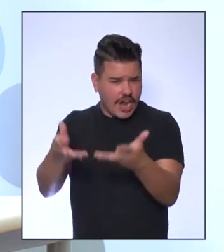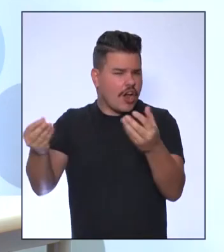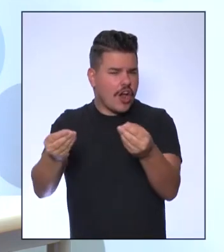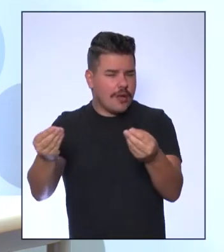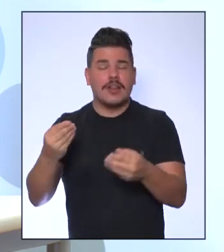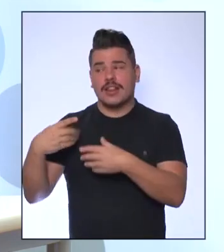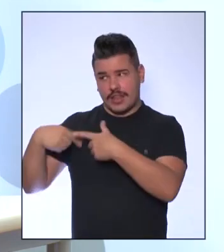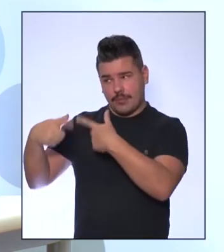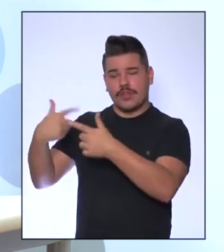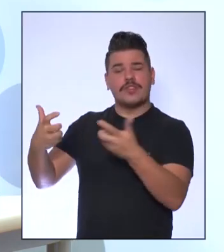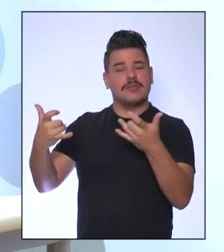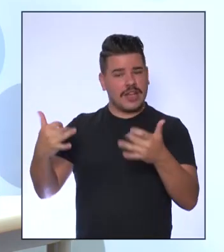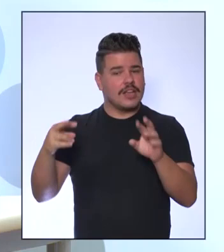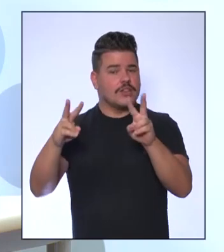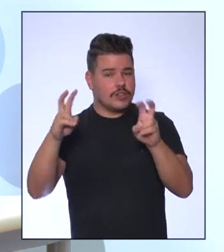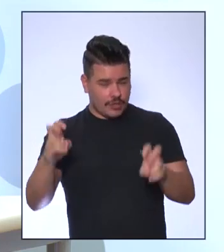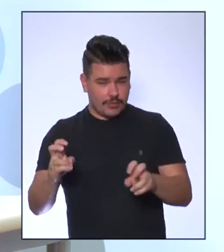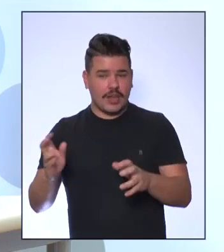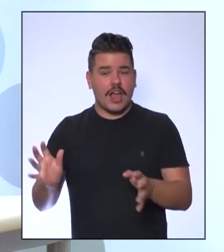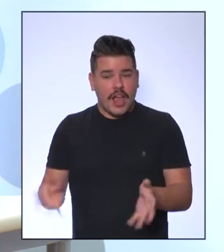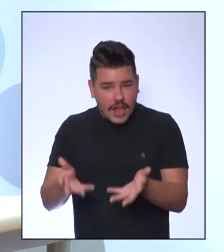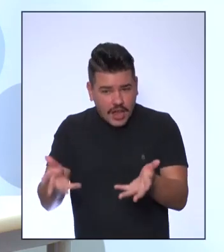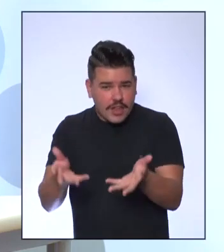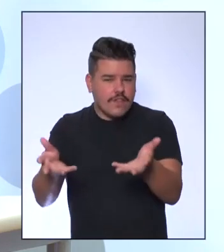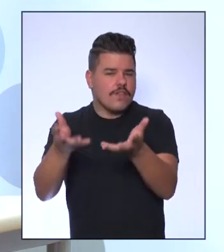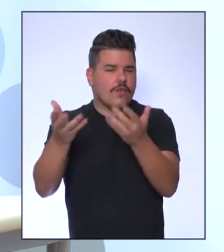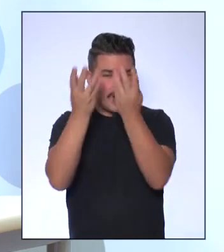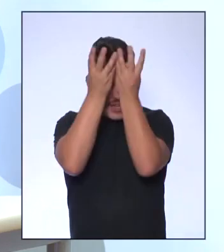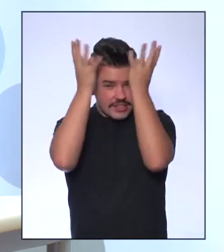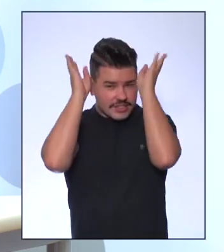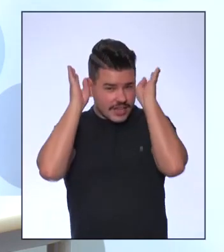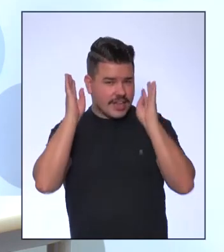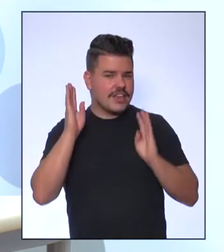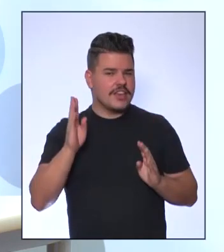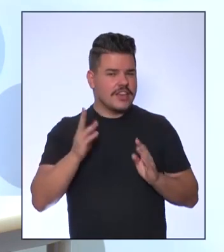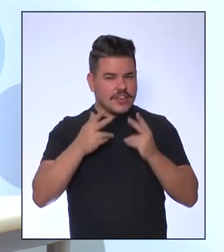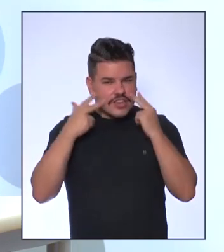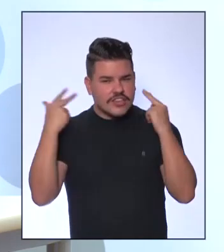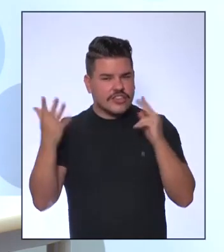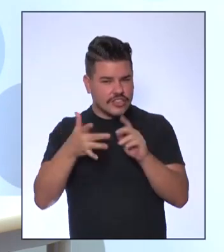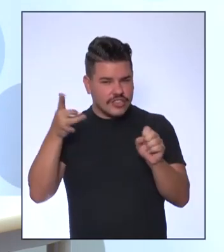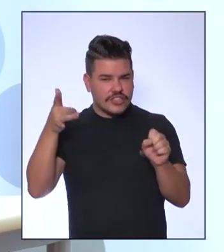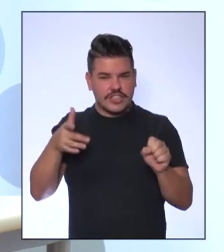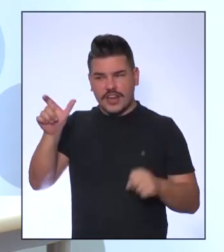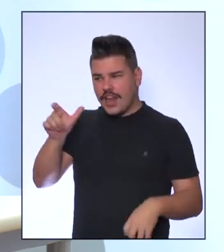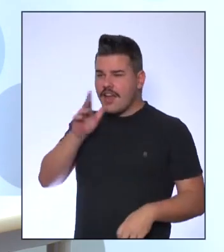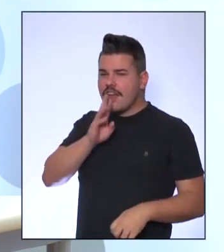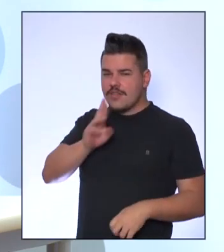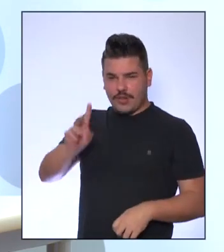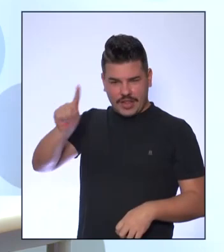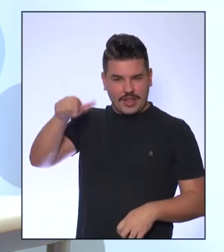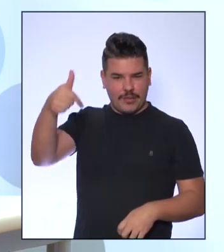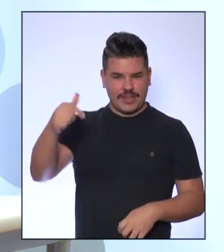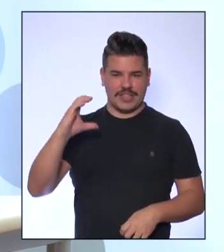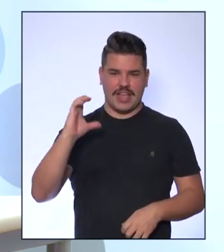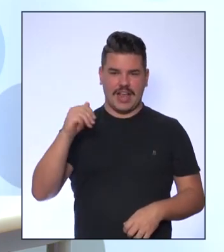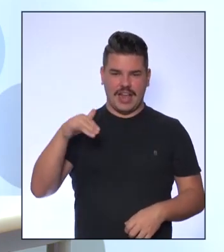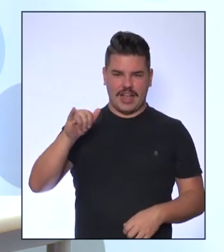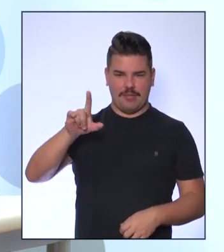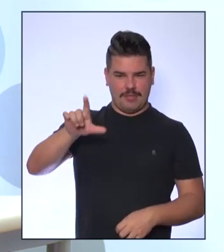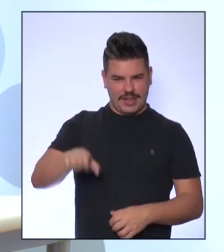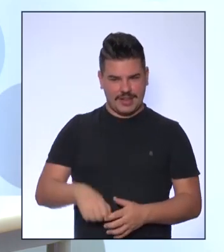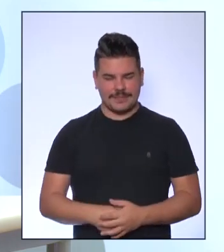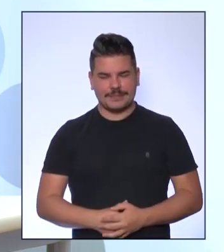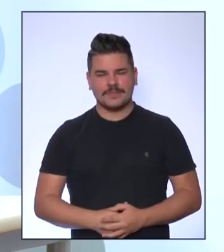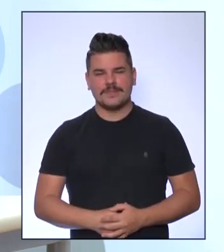chegar perto da influência indígena, tudo bem? Eu não vou deixar de responder você, Camille, tá bom? Isso. Aqui eu